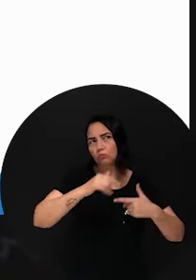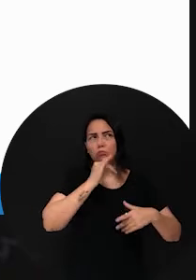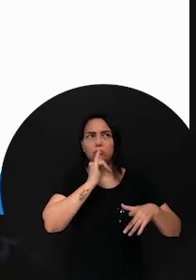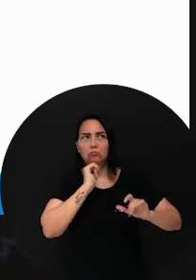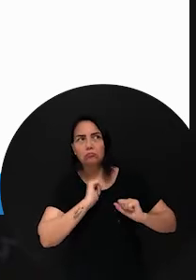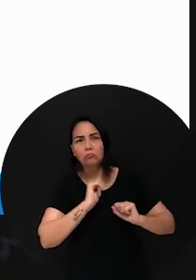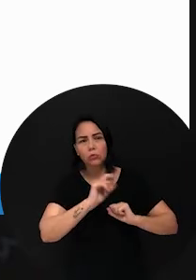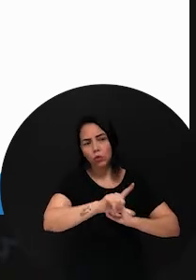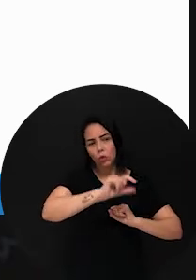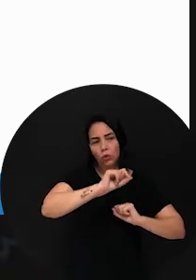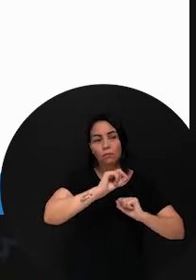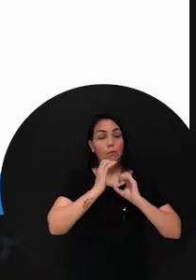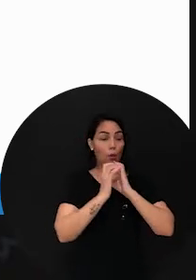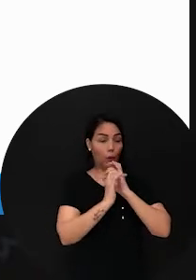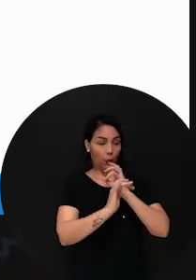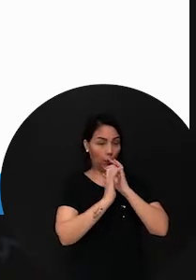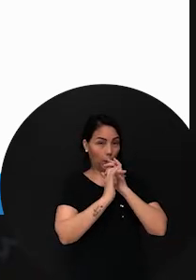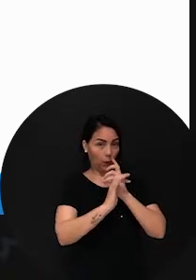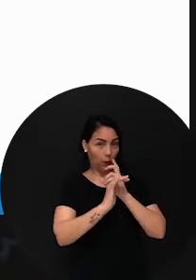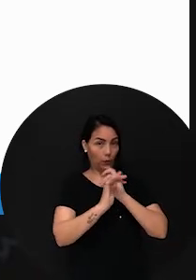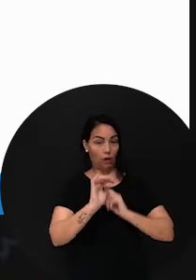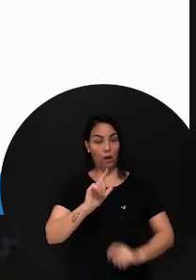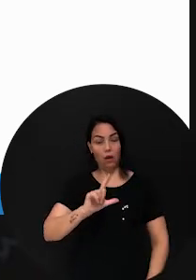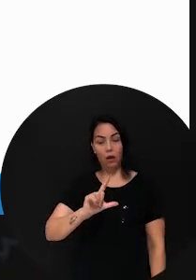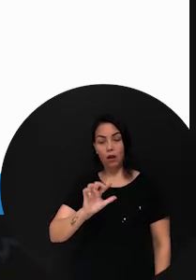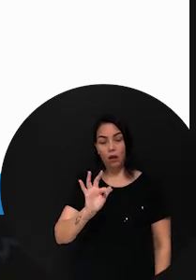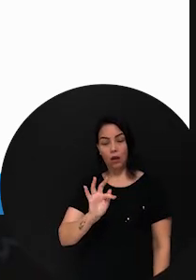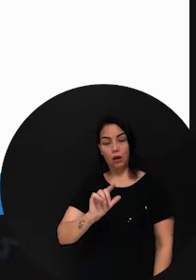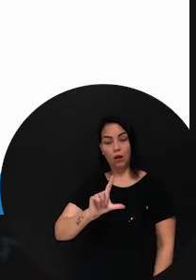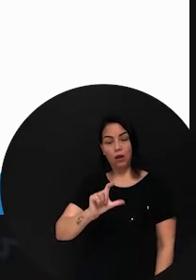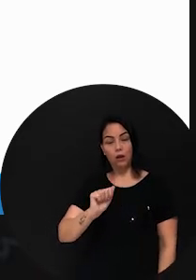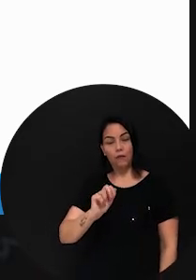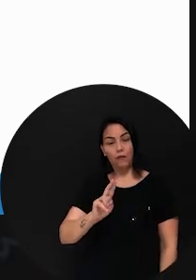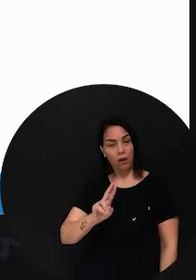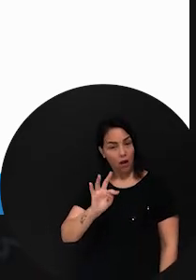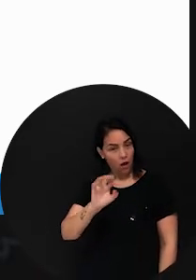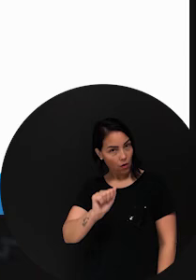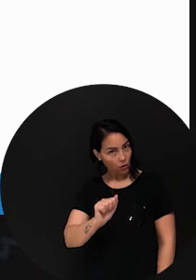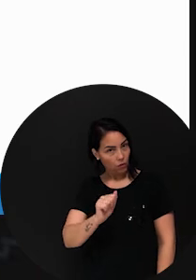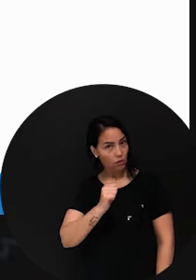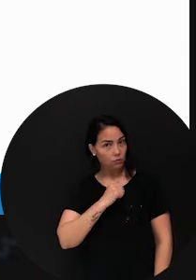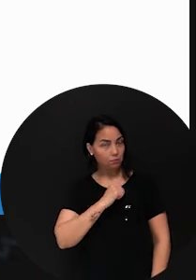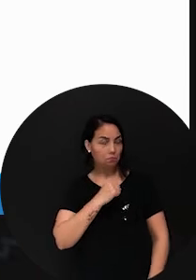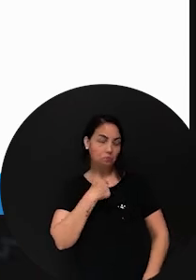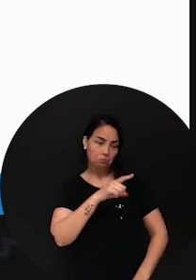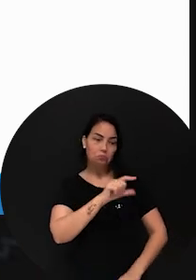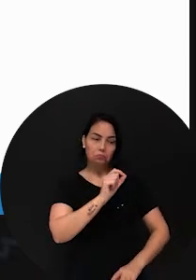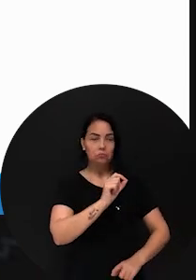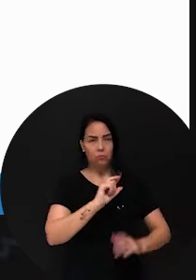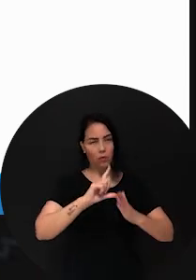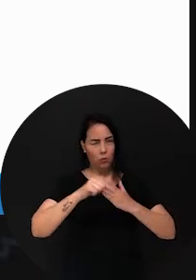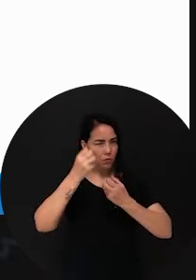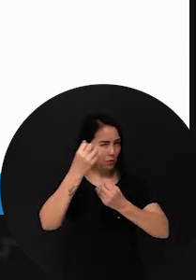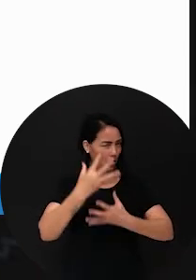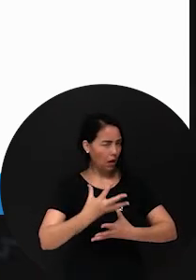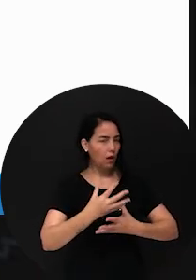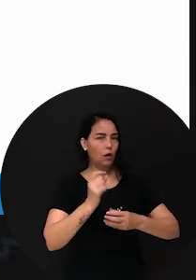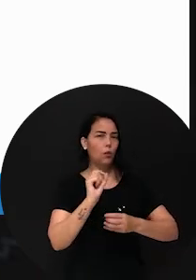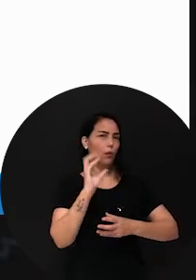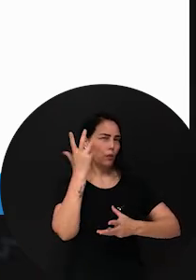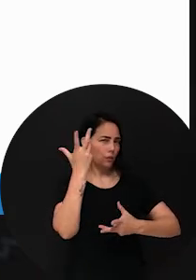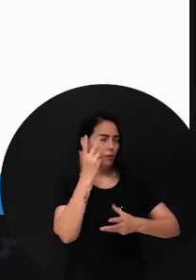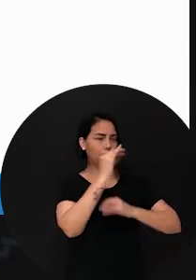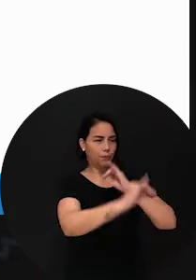fazer aula de flauta. Então, eu venho para a minha aula de flauta. Ou, no caso, a flauta, depois a gente vai falar um pouquinho sobre o que está